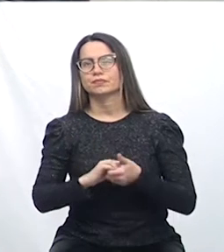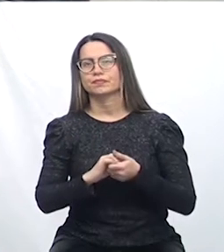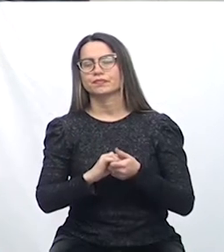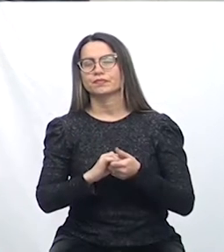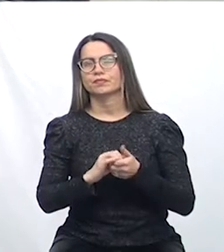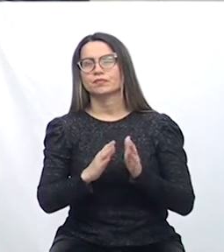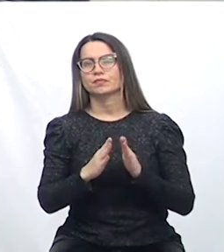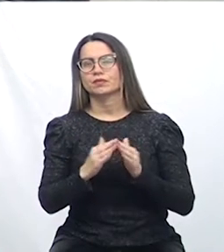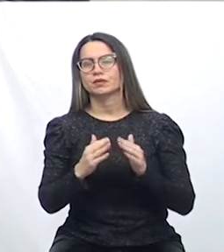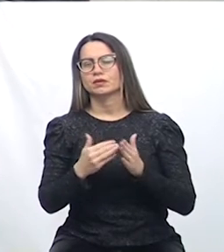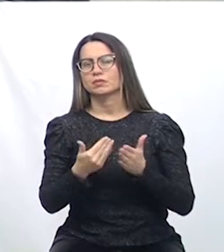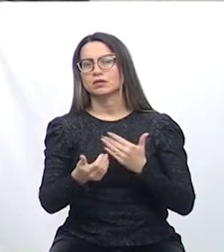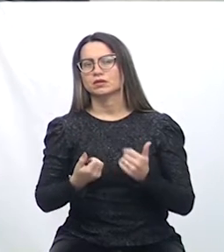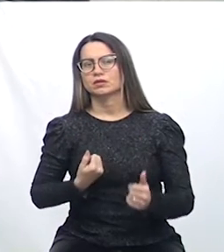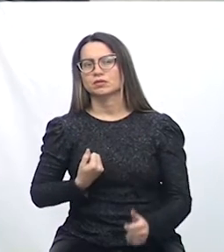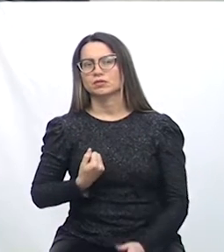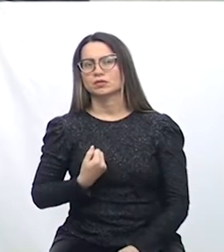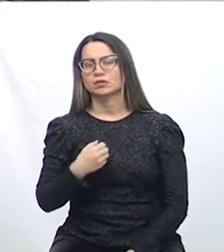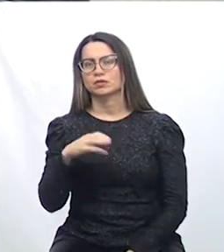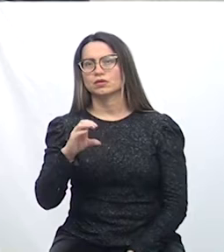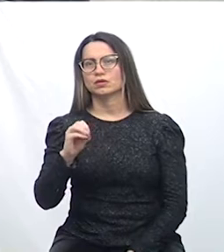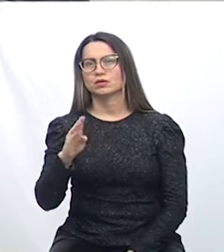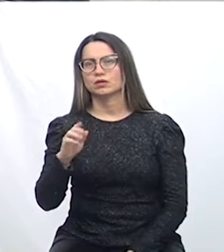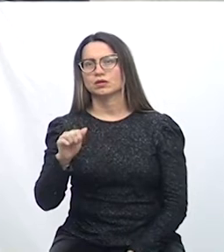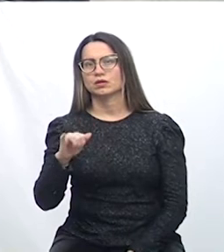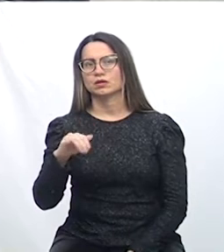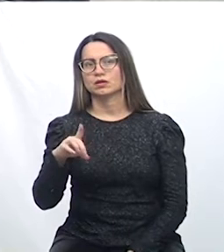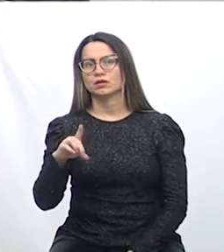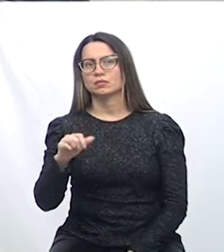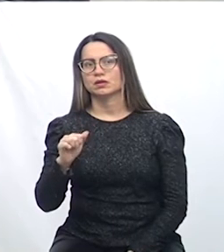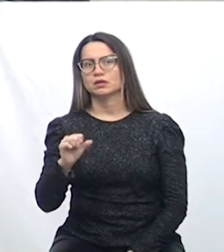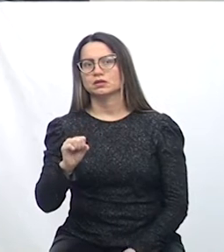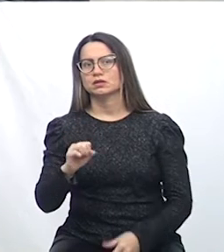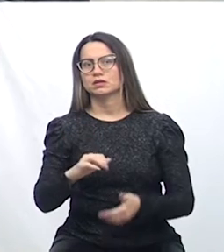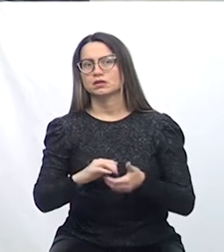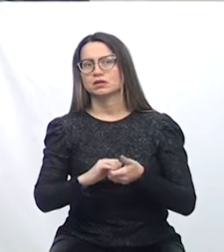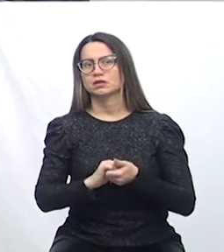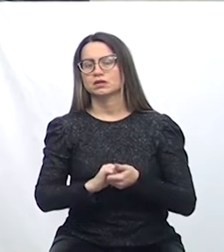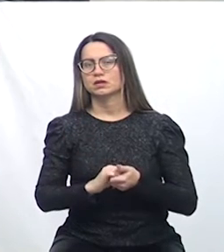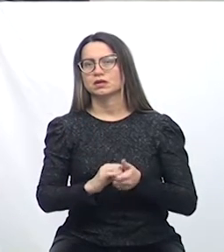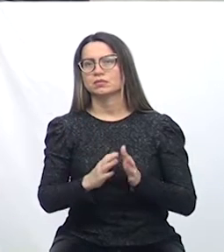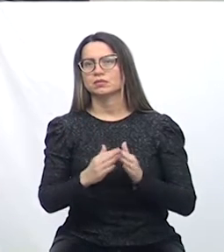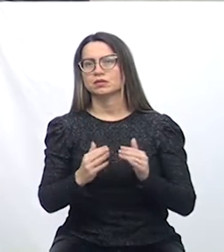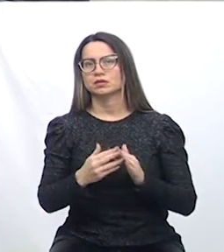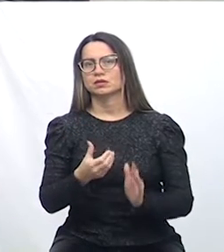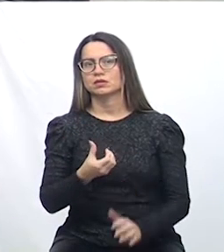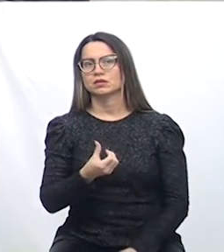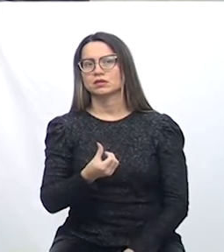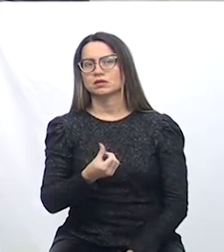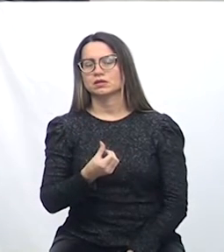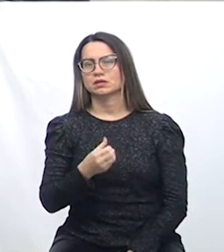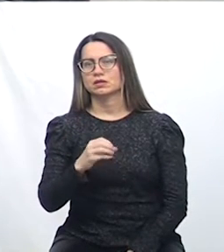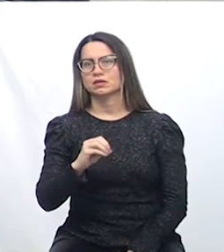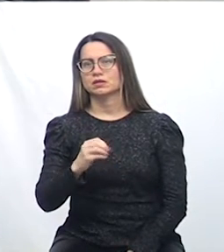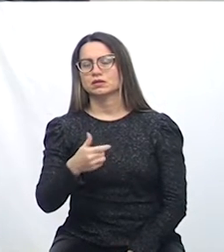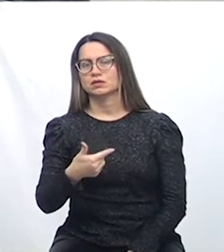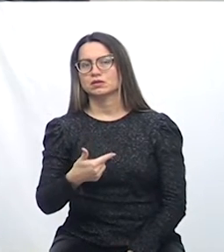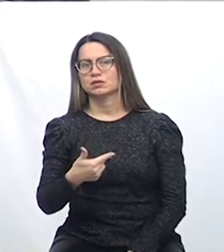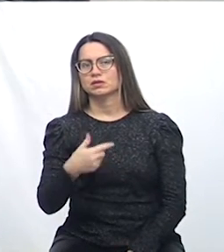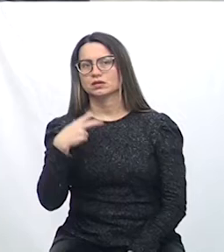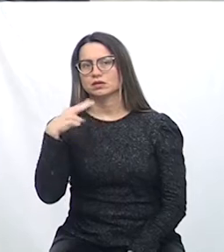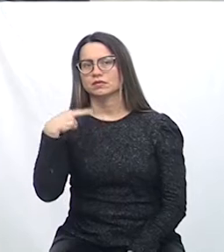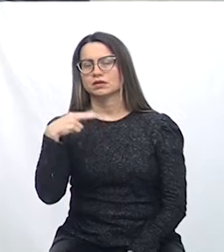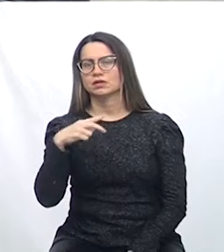601-2022, de autoria do vereador Obadias Benones. Requerimento número 602-2022, de autoria da